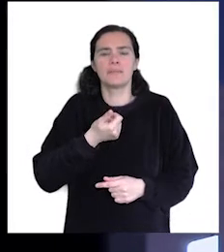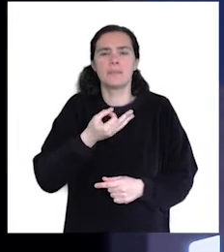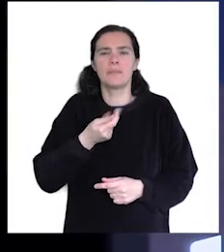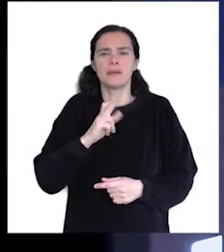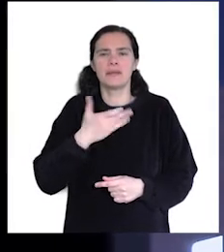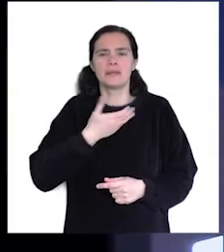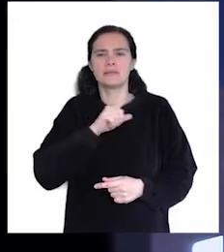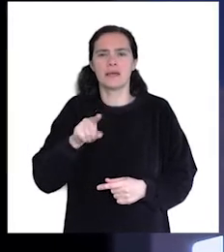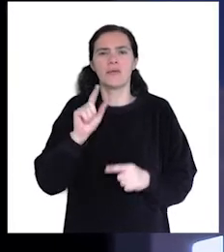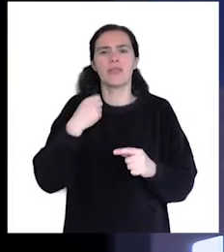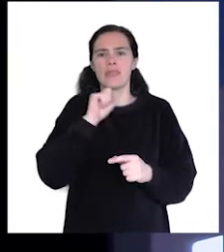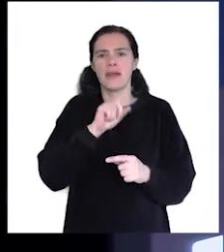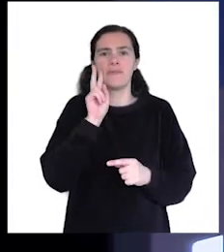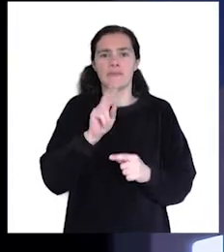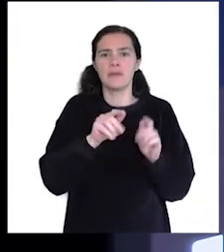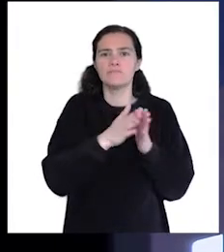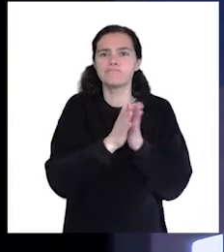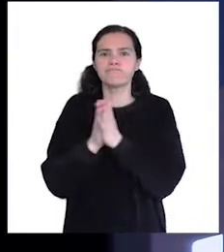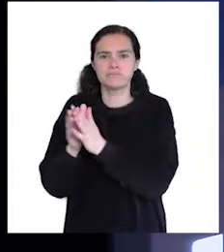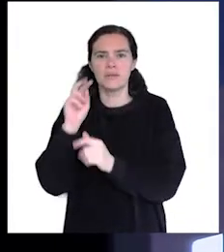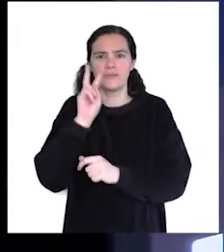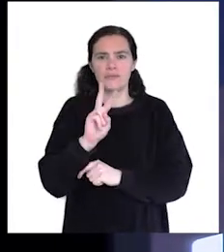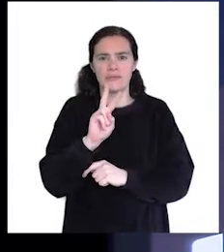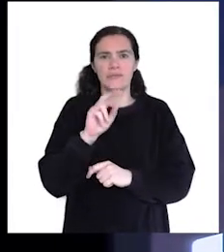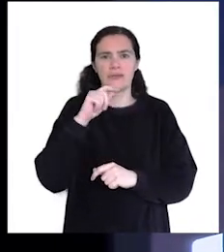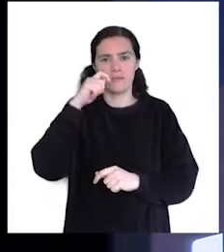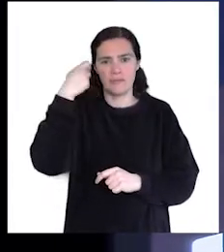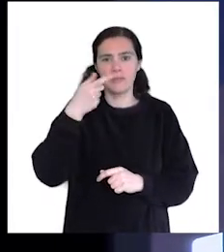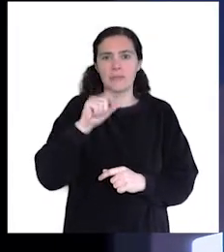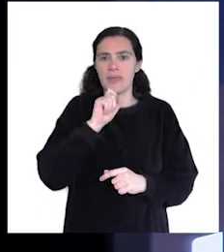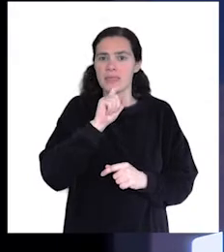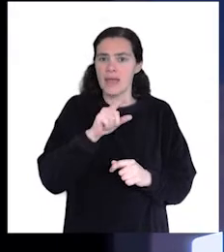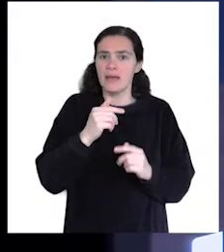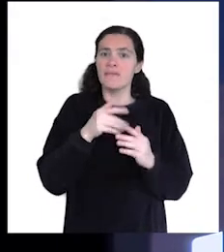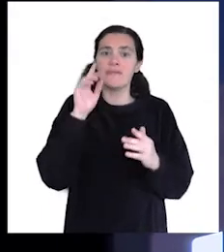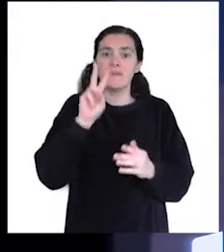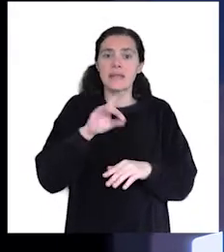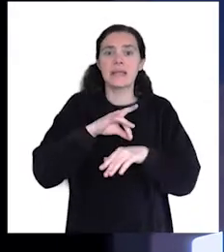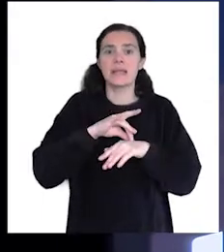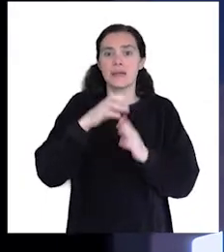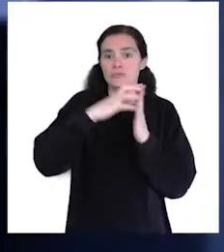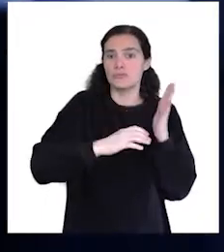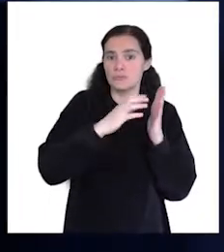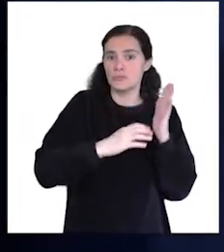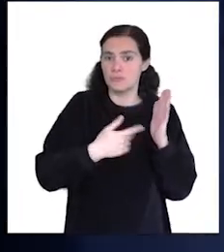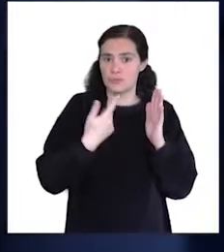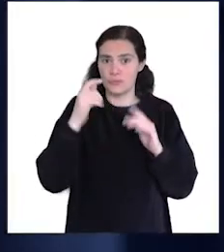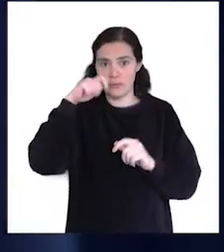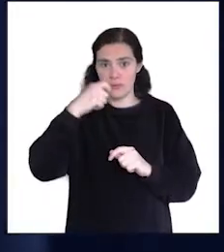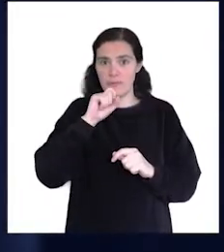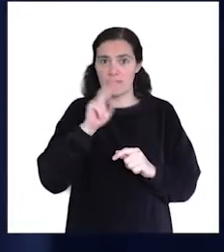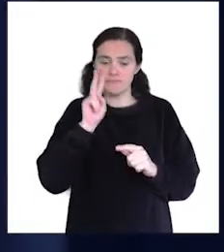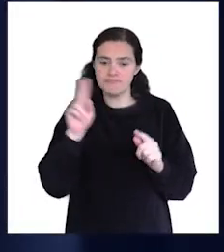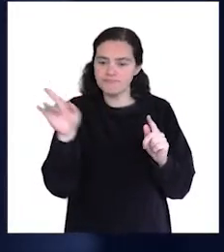É possível ver uma sequência do filme, mas é possível aceder também, por exemplo, ao guião do filme e folhear